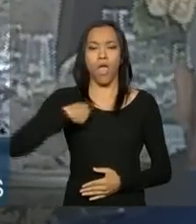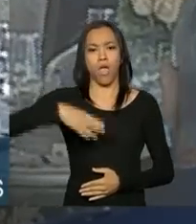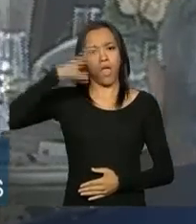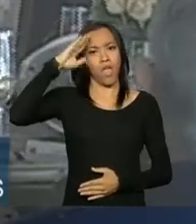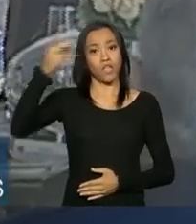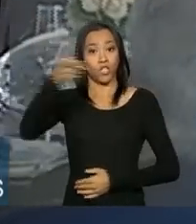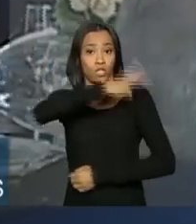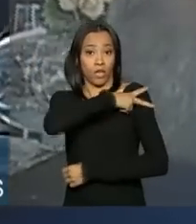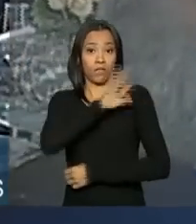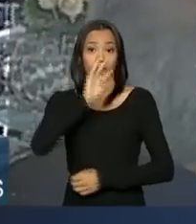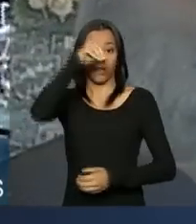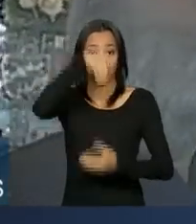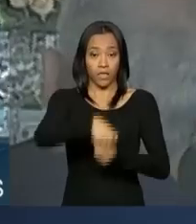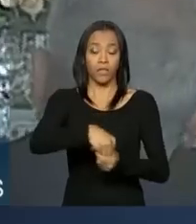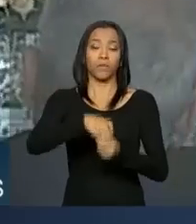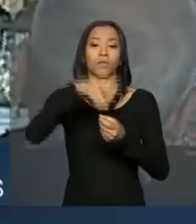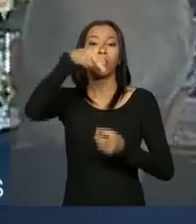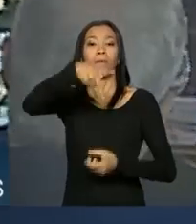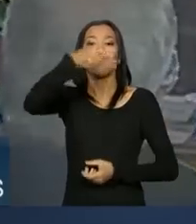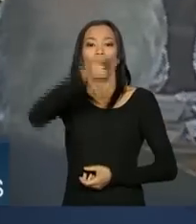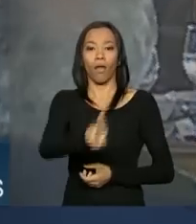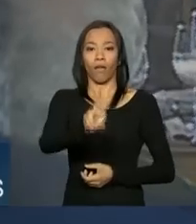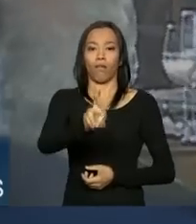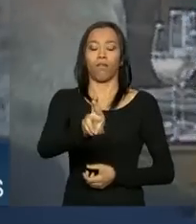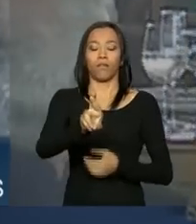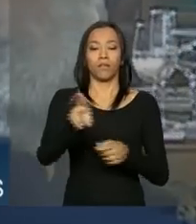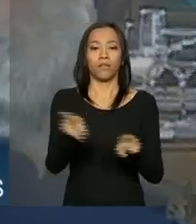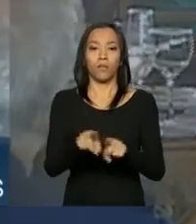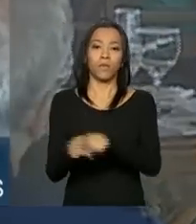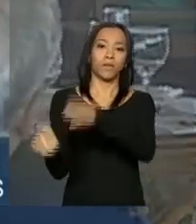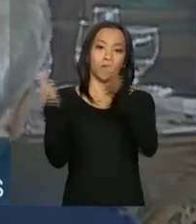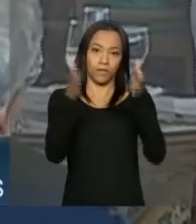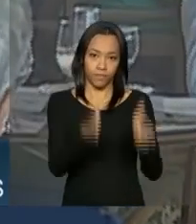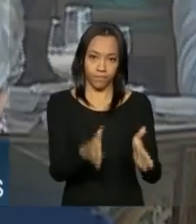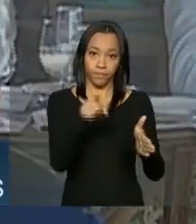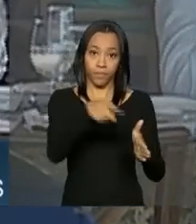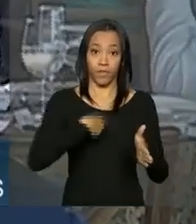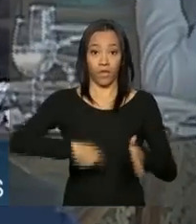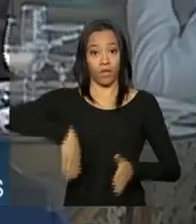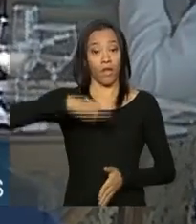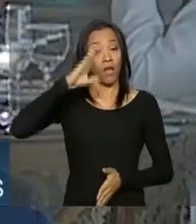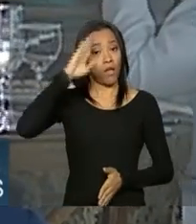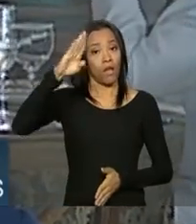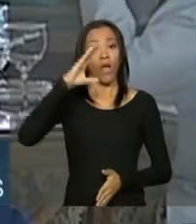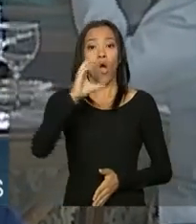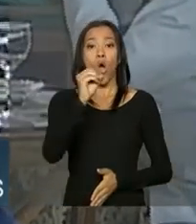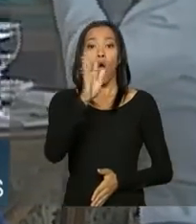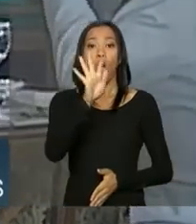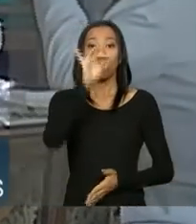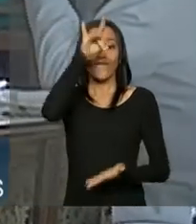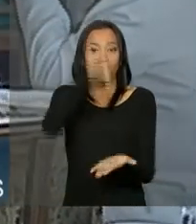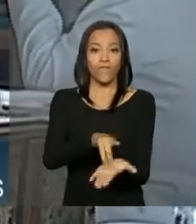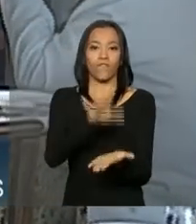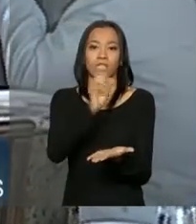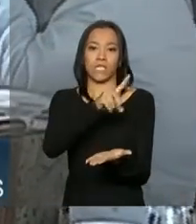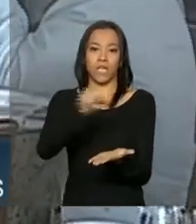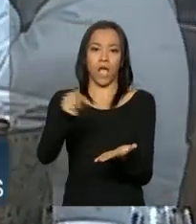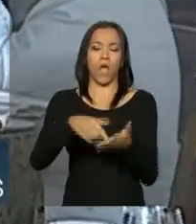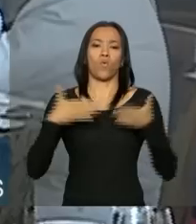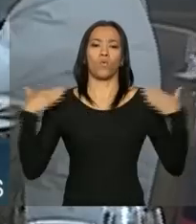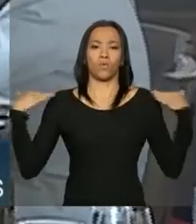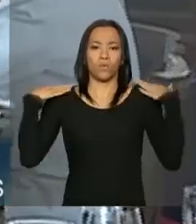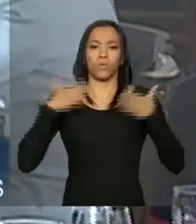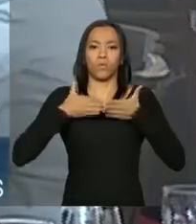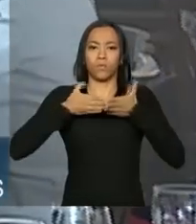Casa Militar da Presidência da República. Os senhores oficiais generais da Marinha, do Exército e